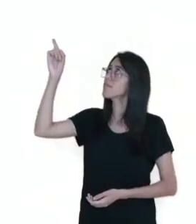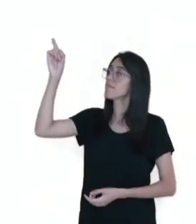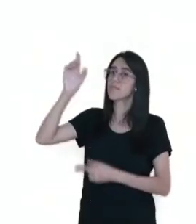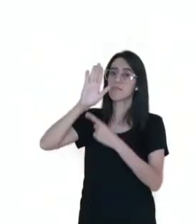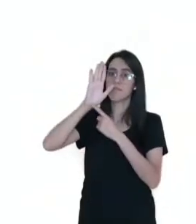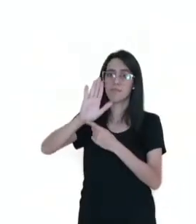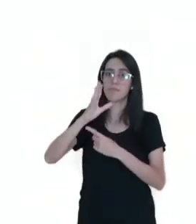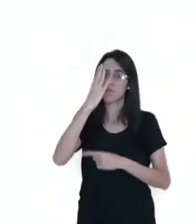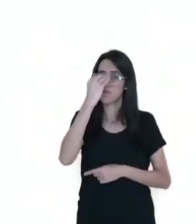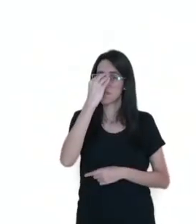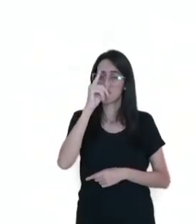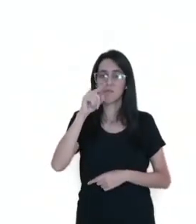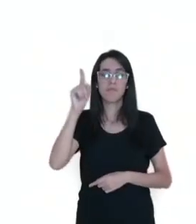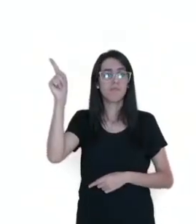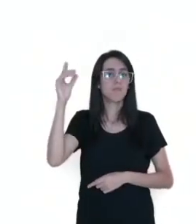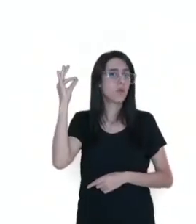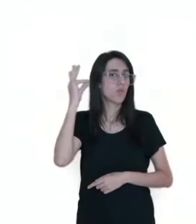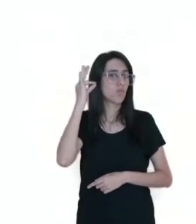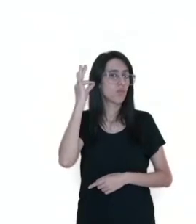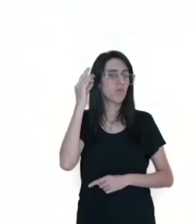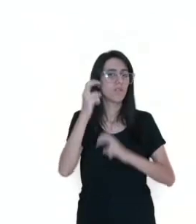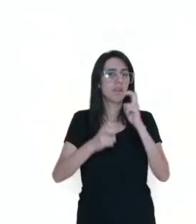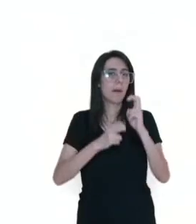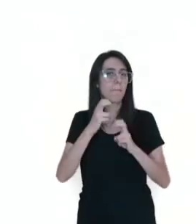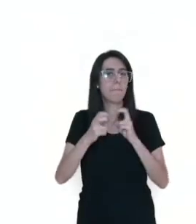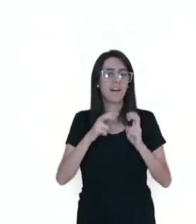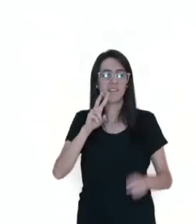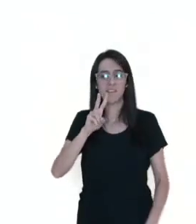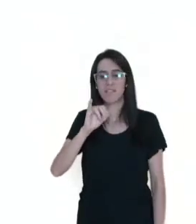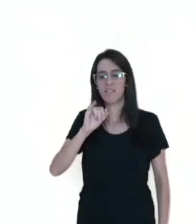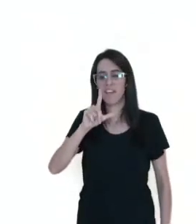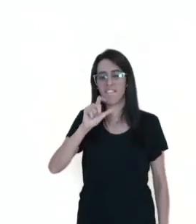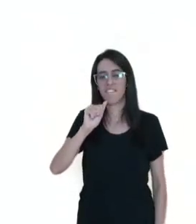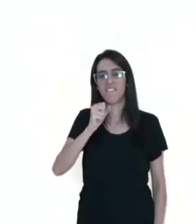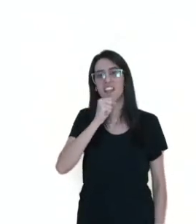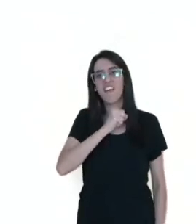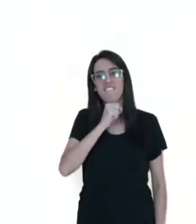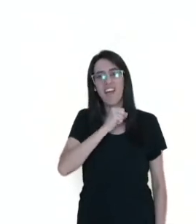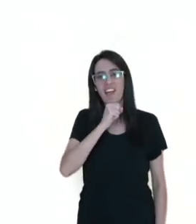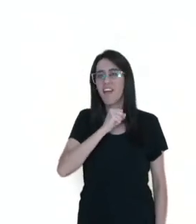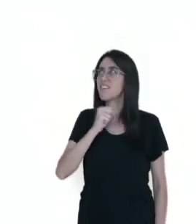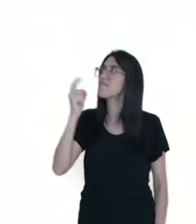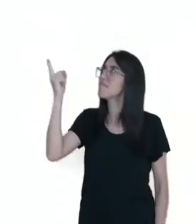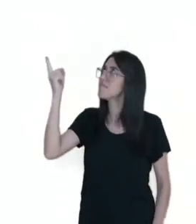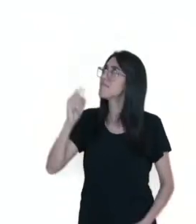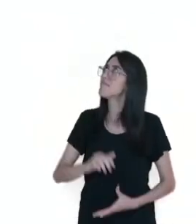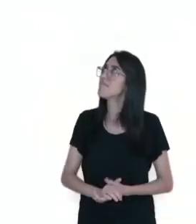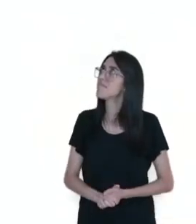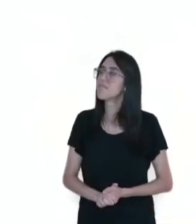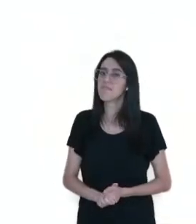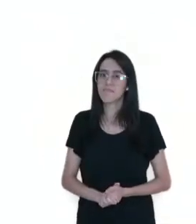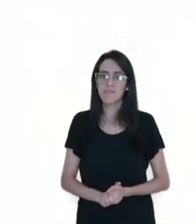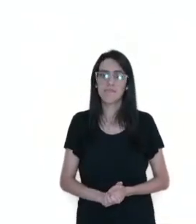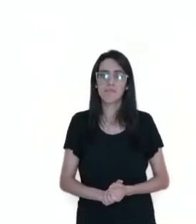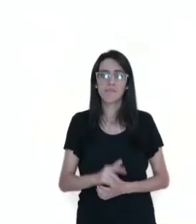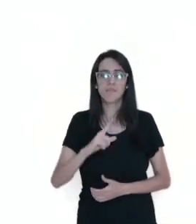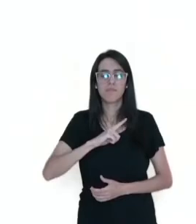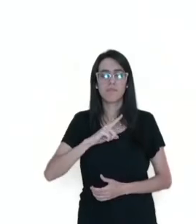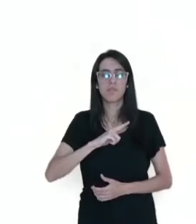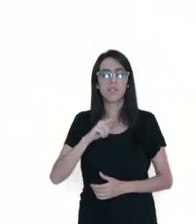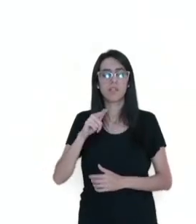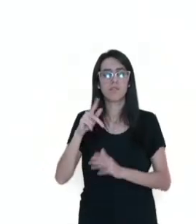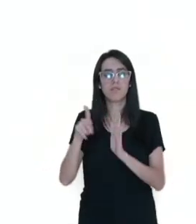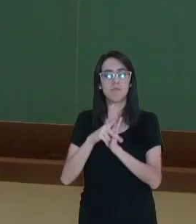vê do lado direito da sua tela mostra justamente para você o Parque Estadual de Vila Velha, uma das unidades de conservação